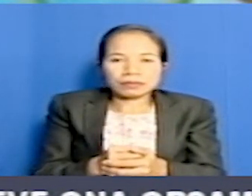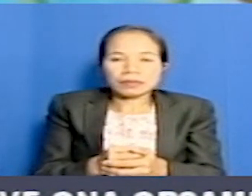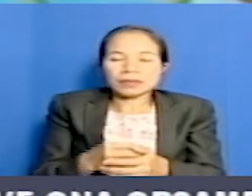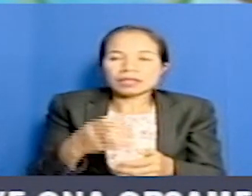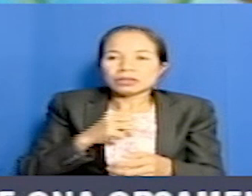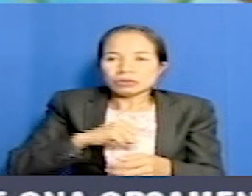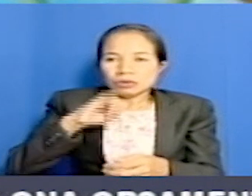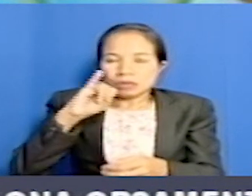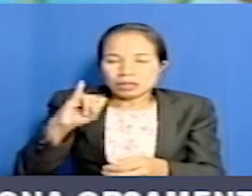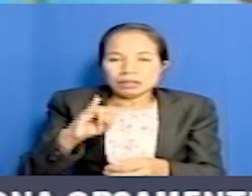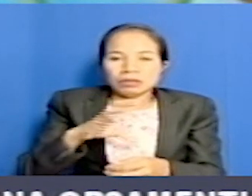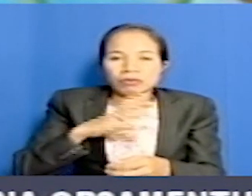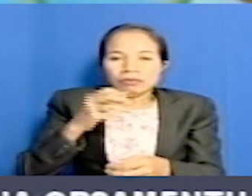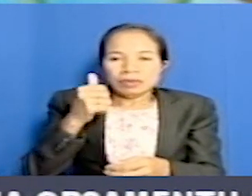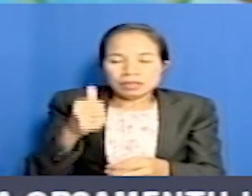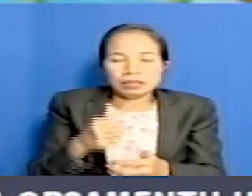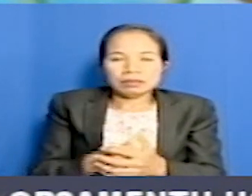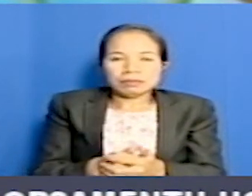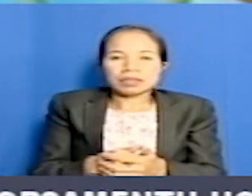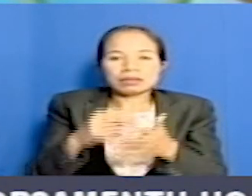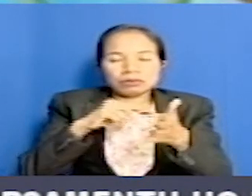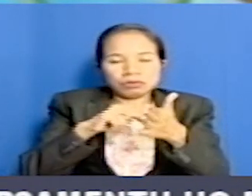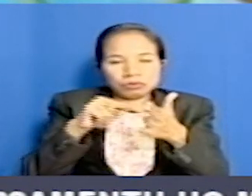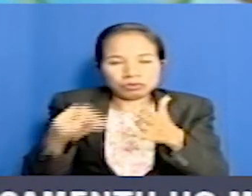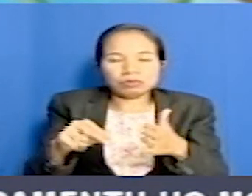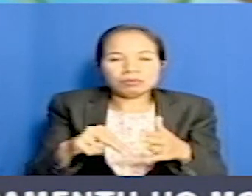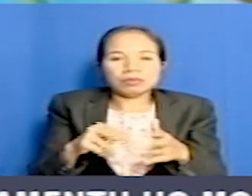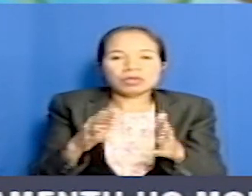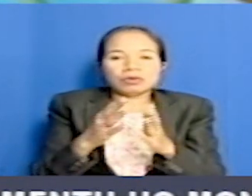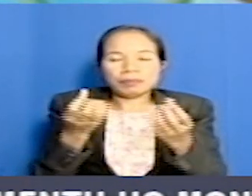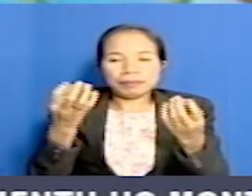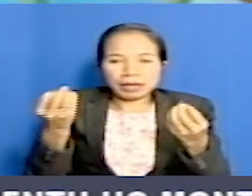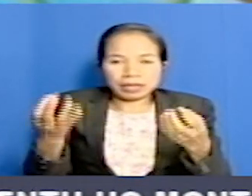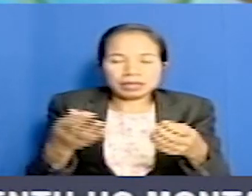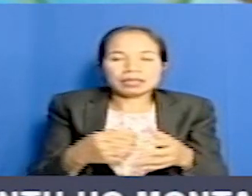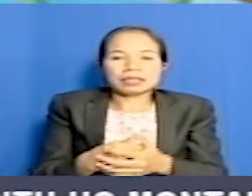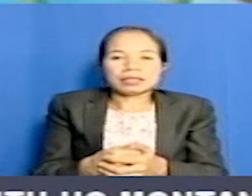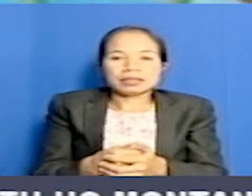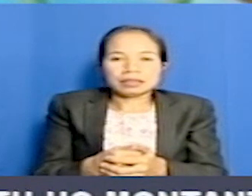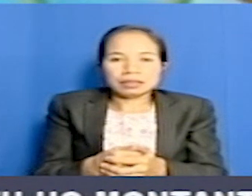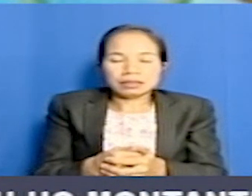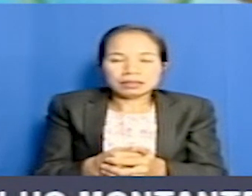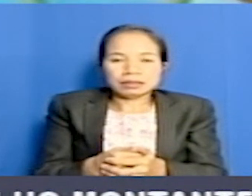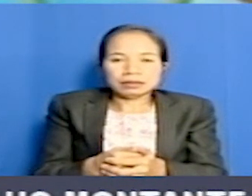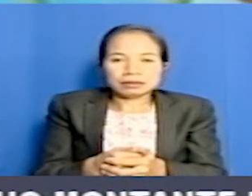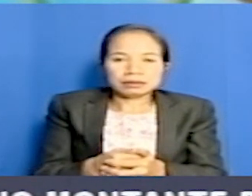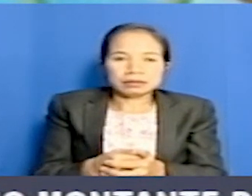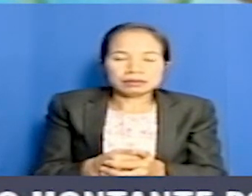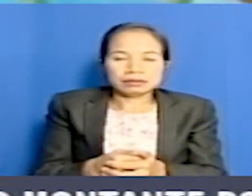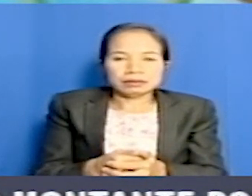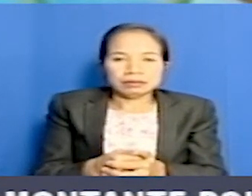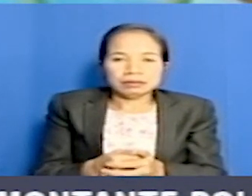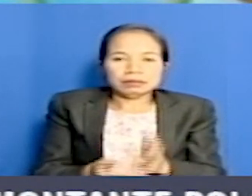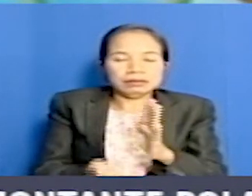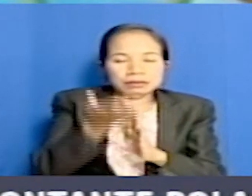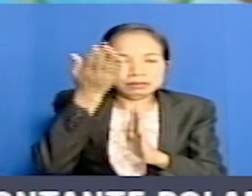ia Covalima kata numero bot diu ia ne maka kaso ne memak